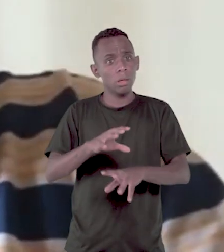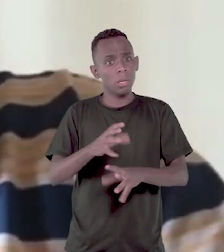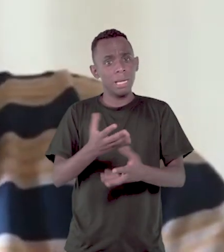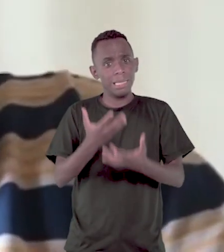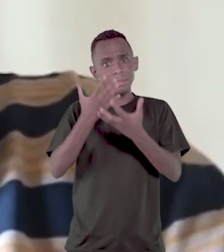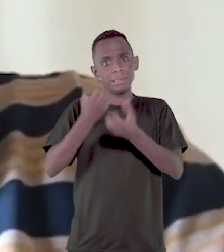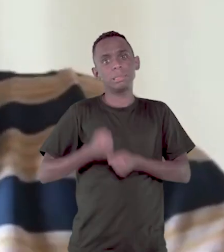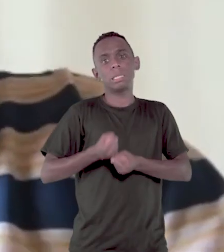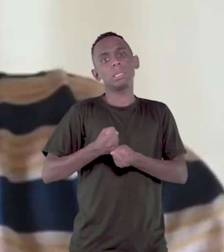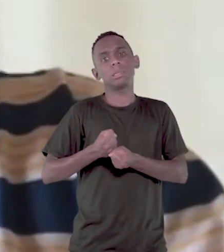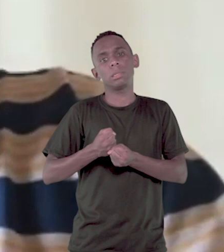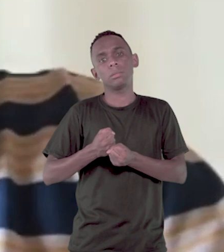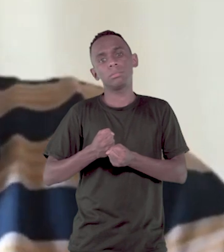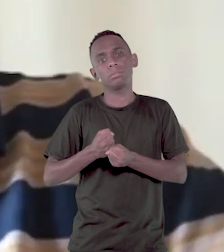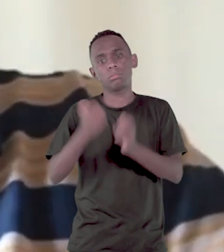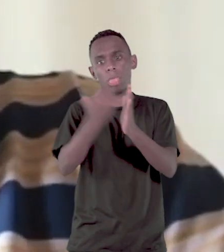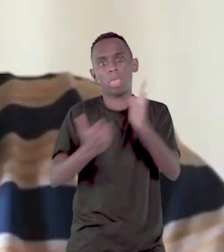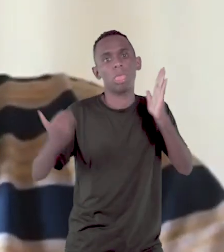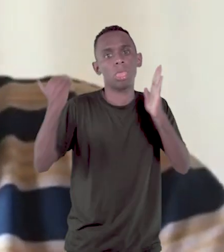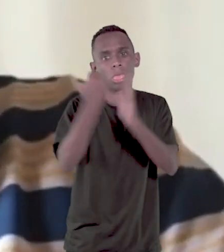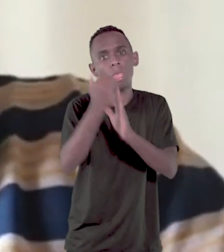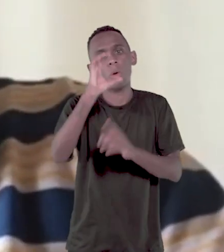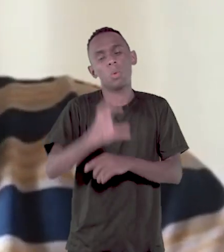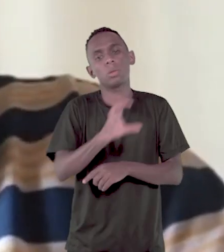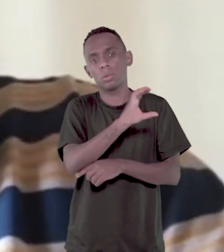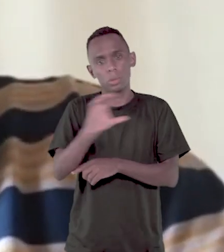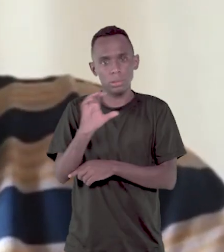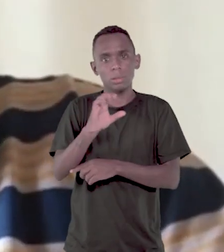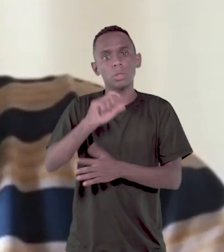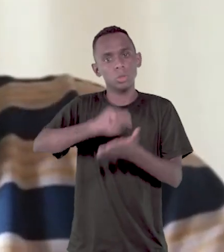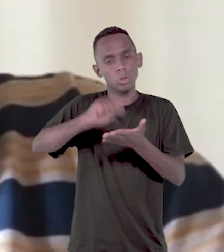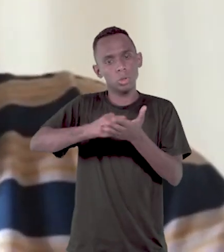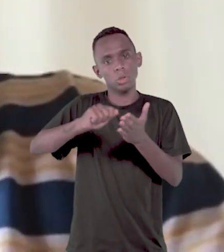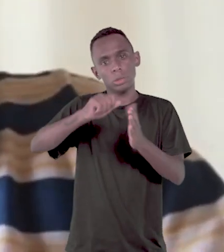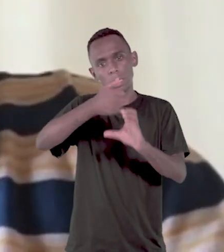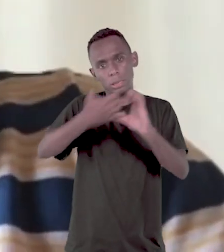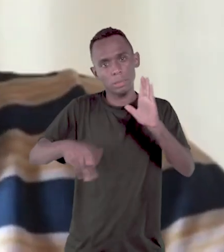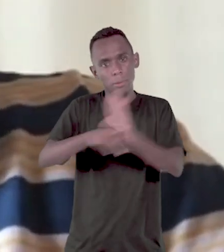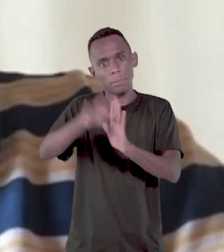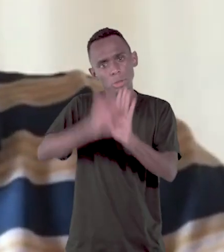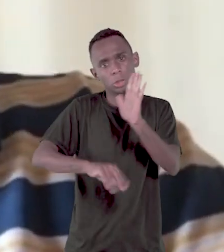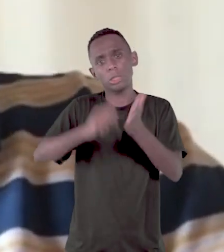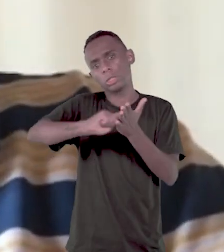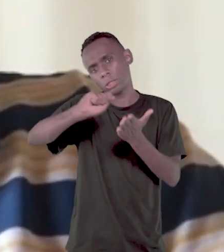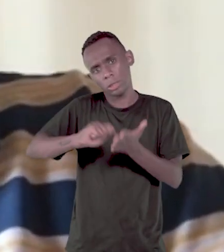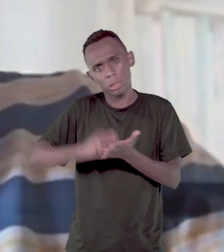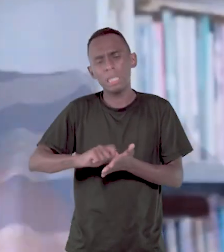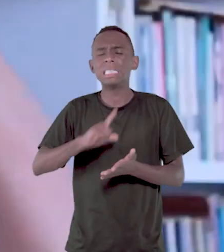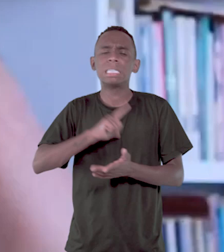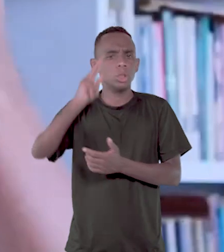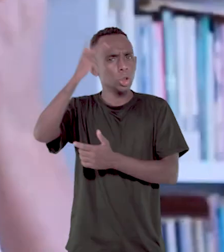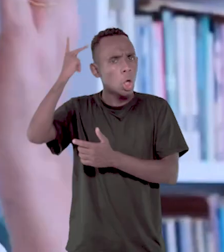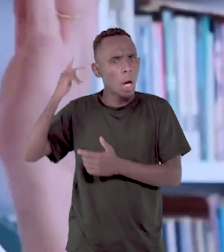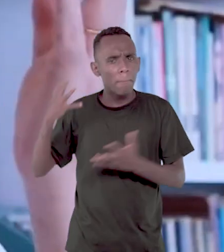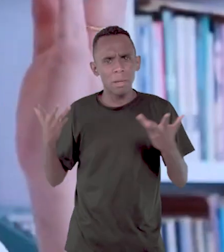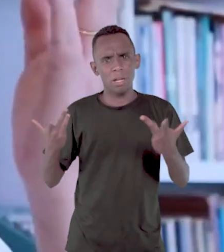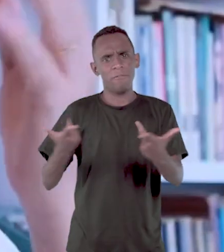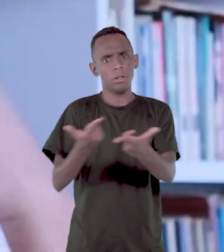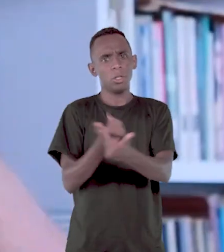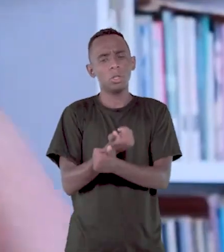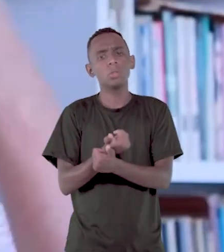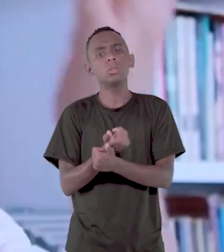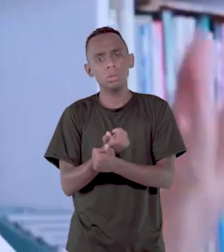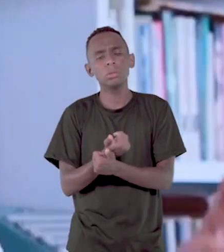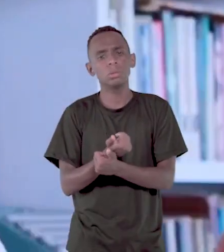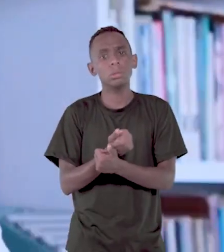que a ideologia do catolicismo se sobreponha à questão estética dele. Então, por exemplo, contou histórias